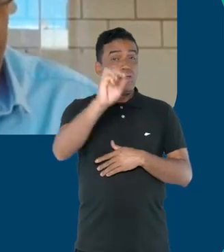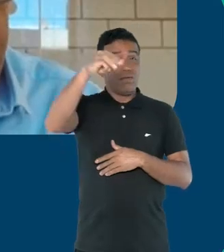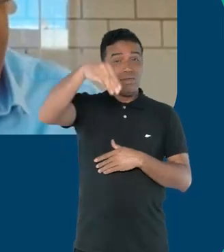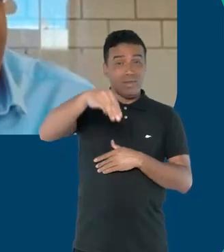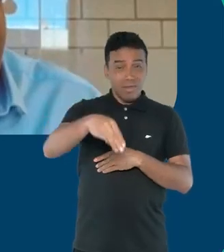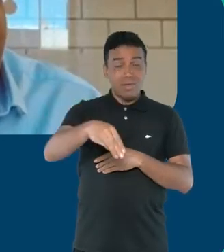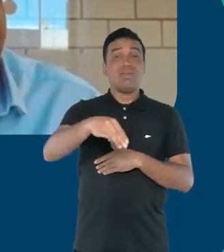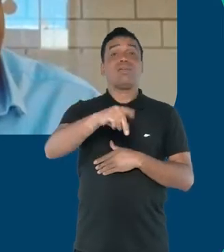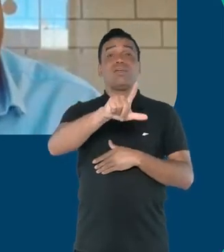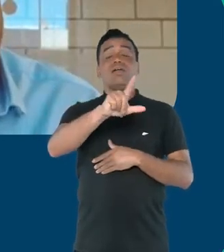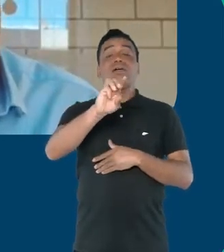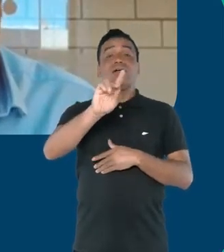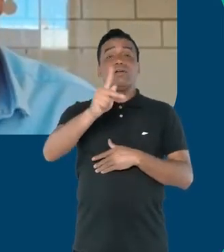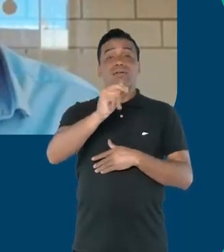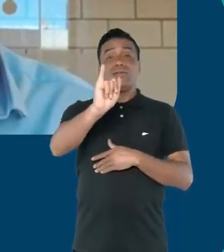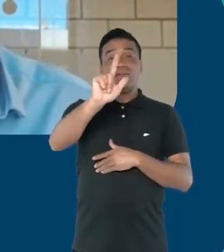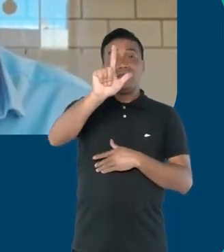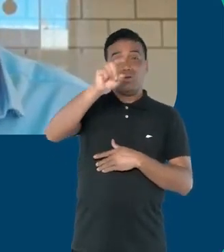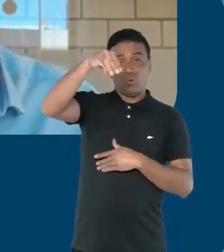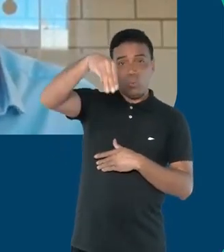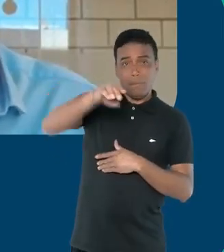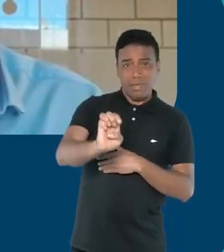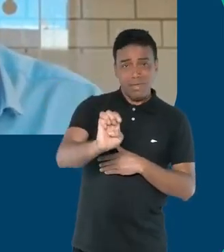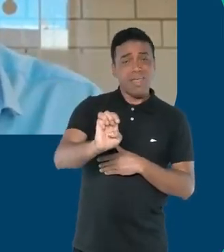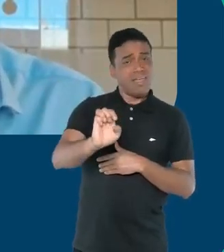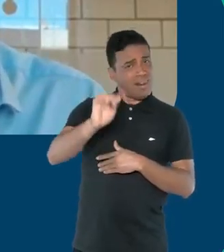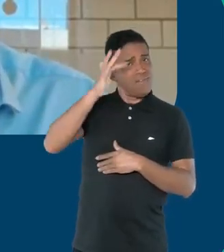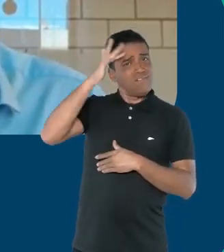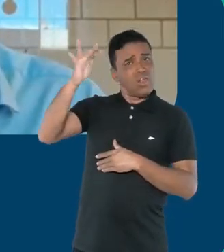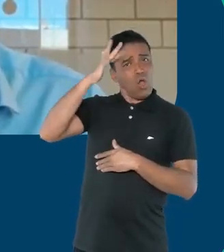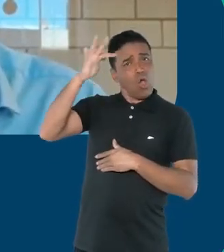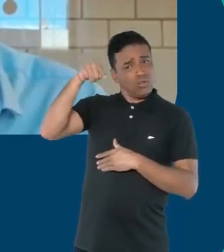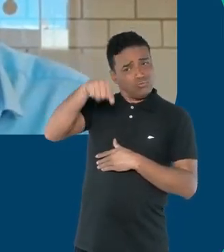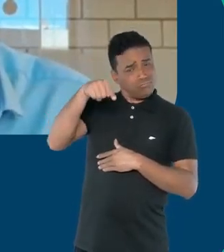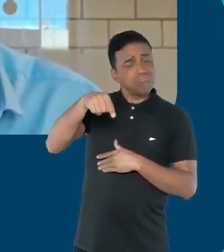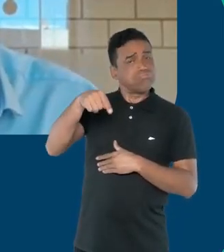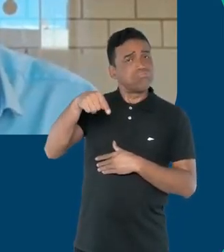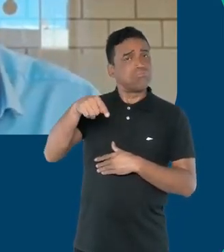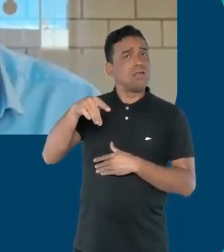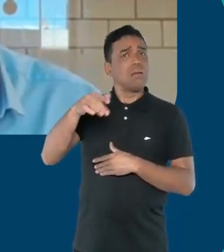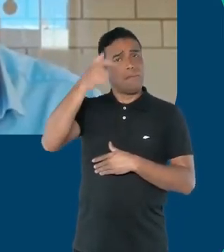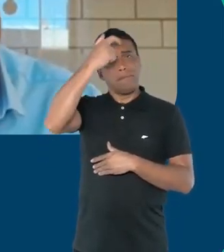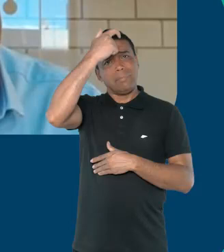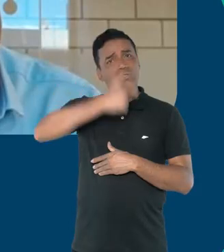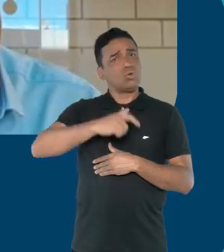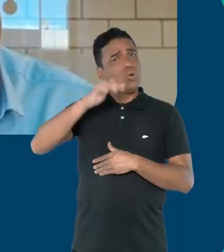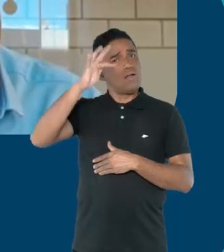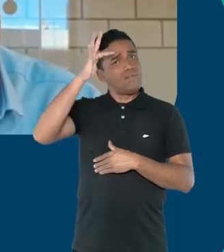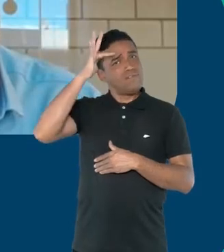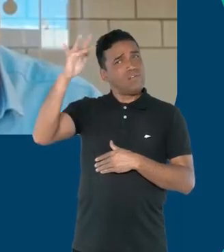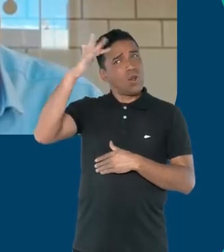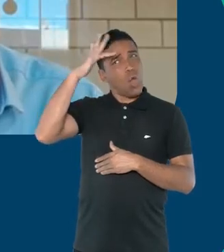Hume, ele é um filósofo, e, aliás, um filósofo bastante